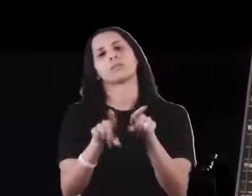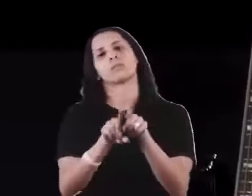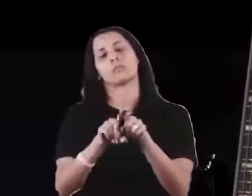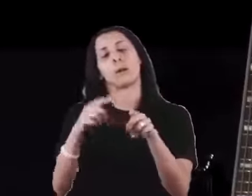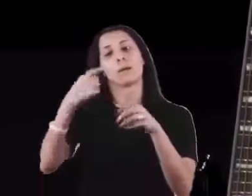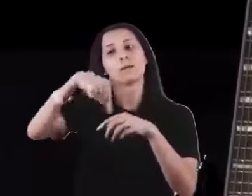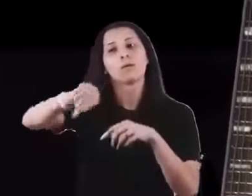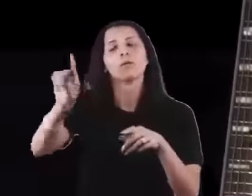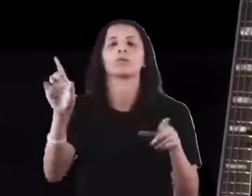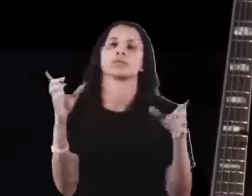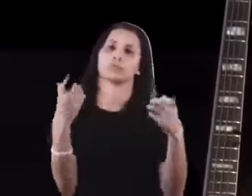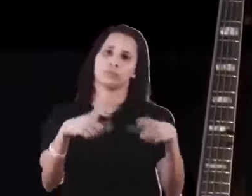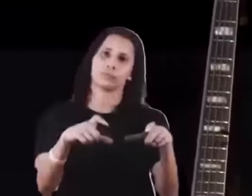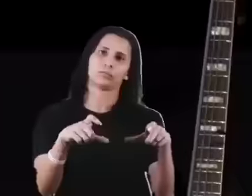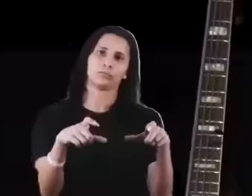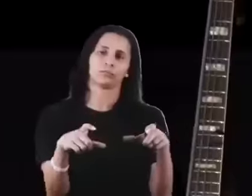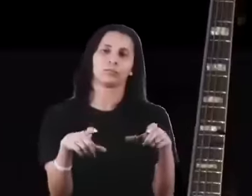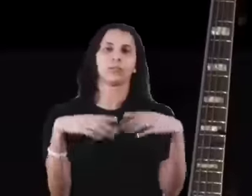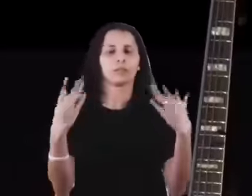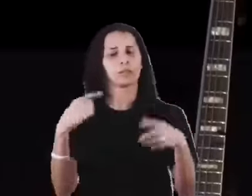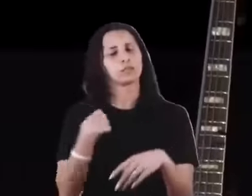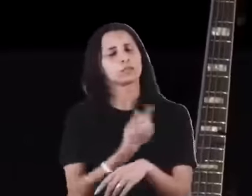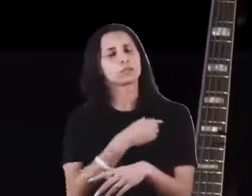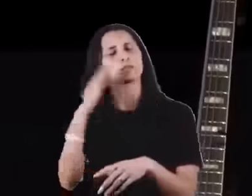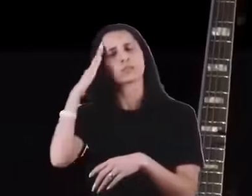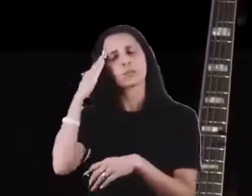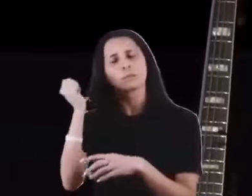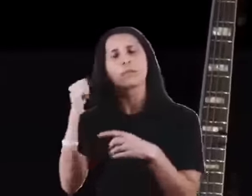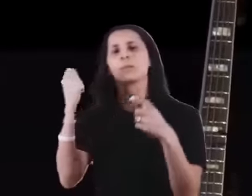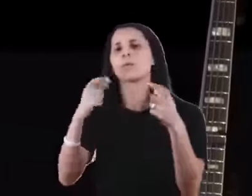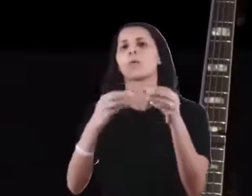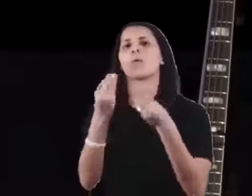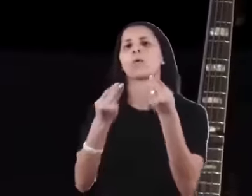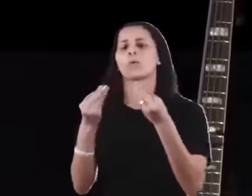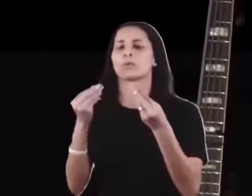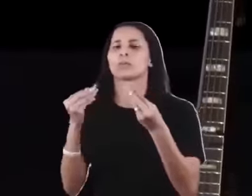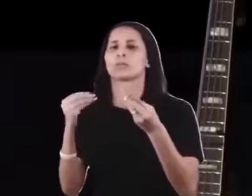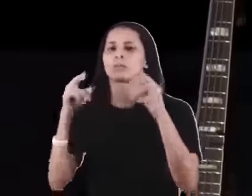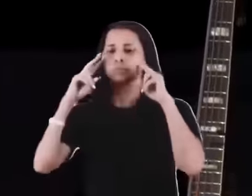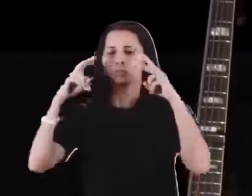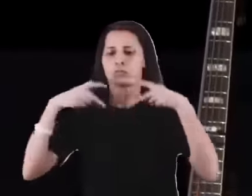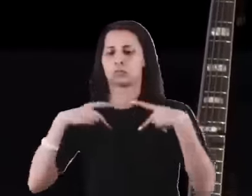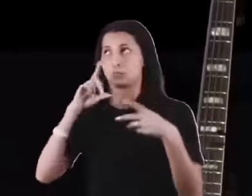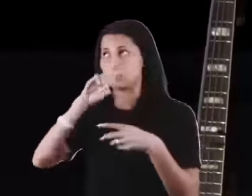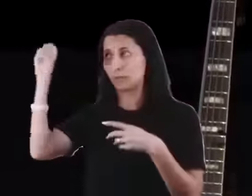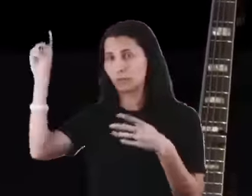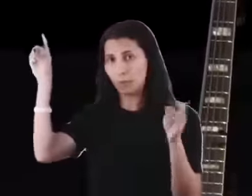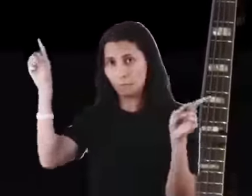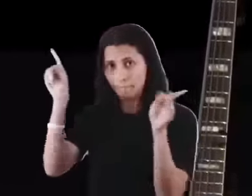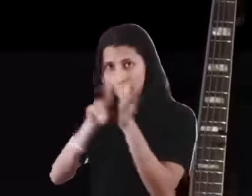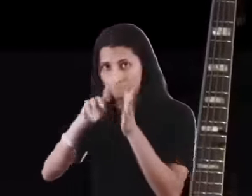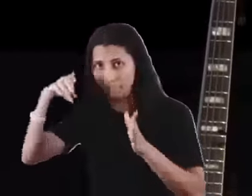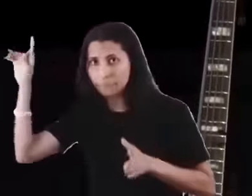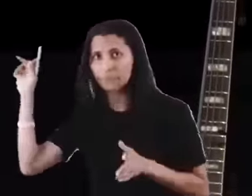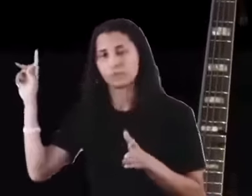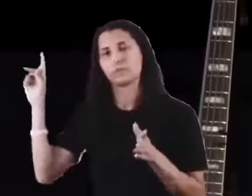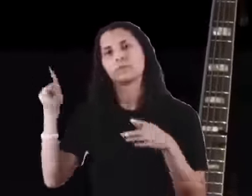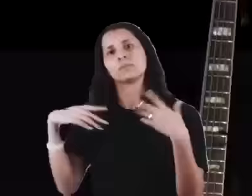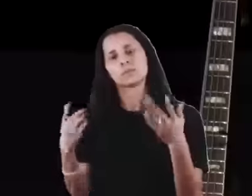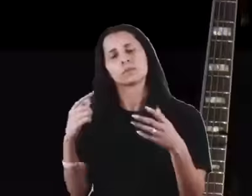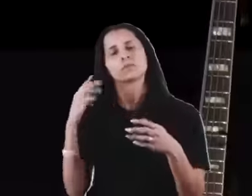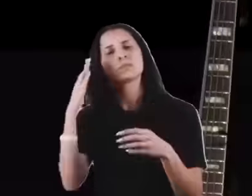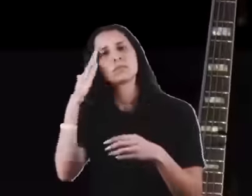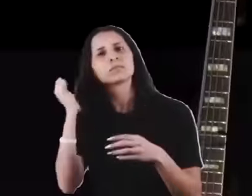quando sabemos que nós somos em Deus sabe o nosso destino se alguém chegasse para você na situação difícil que você está enfrentando